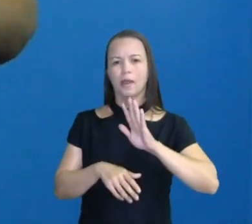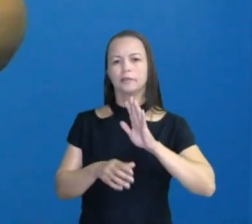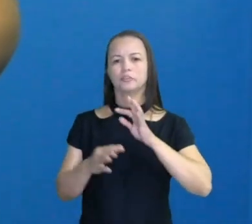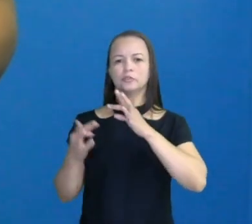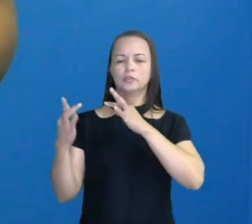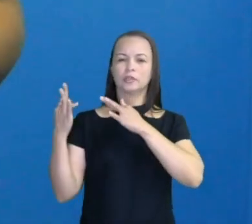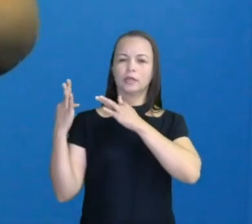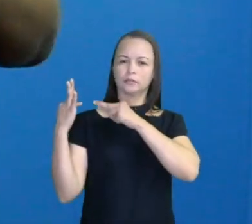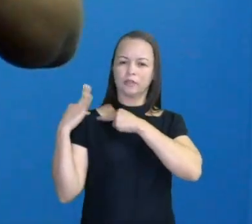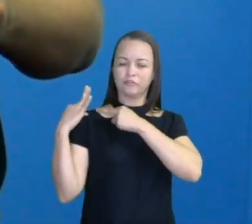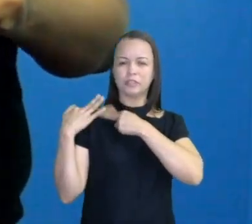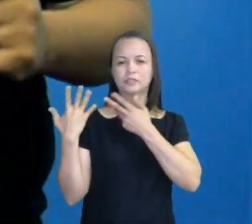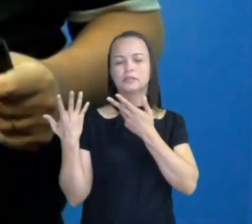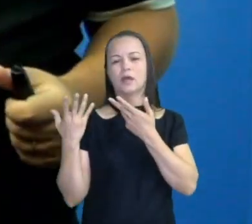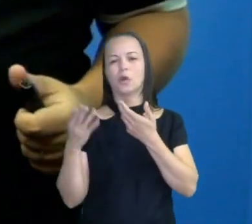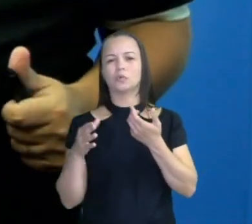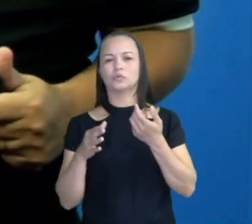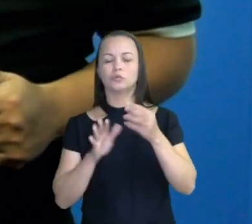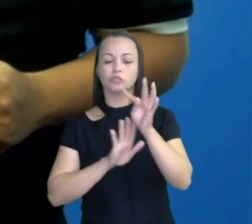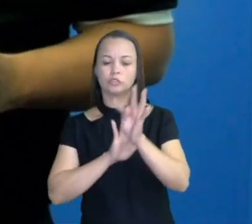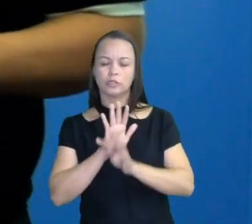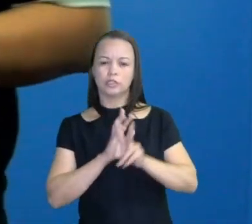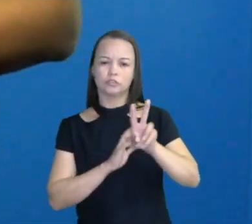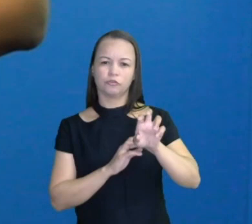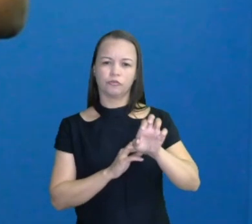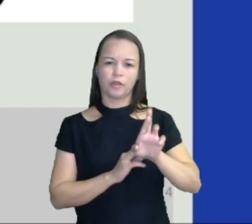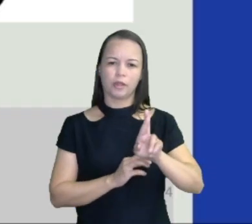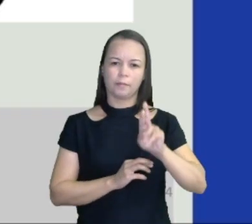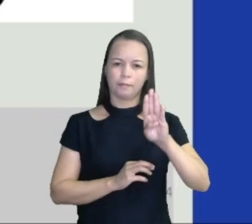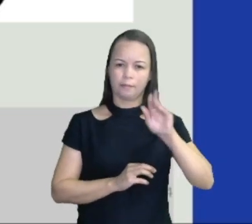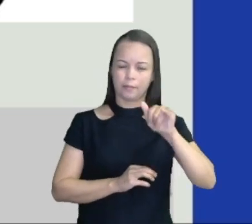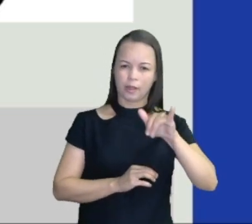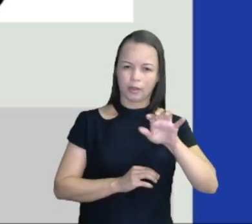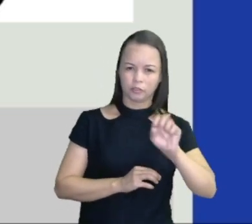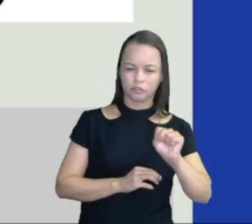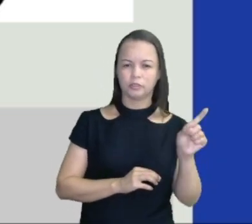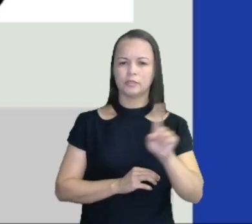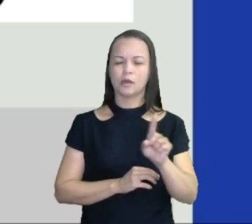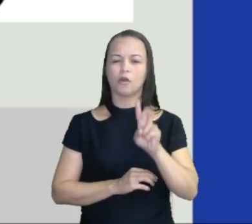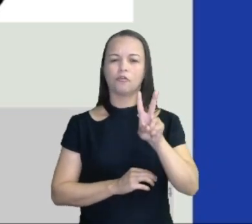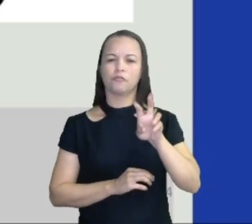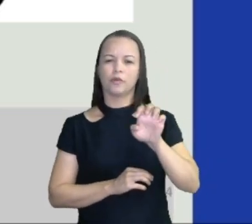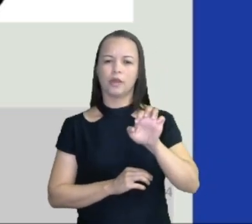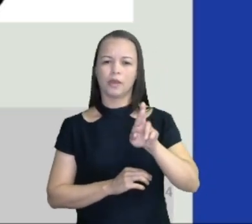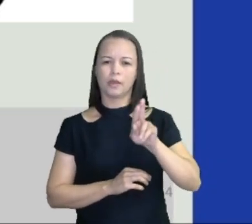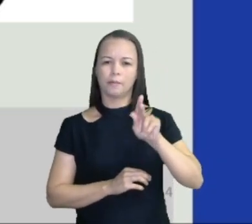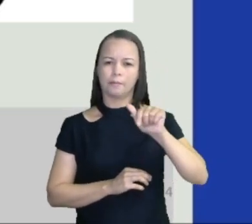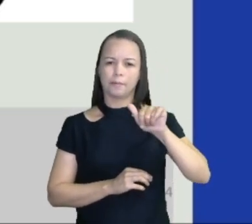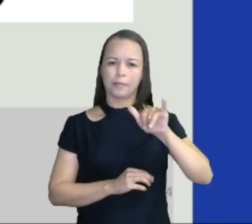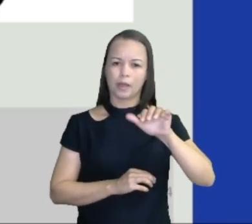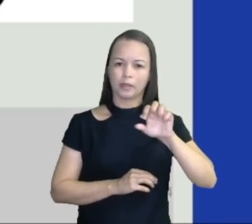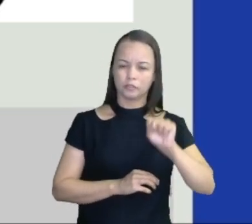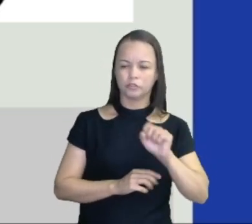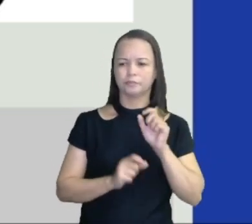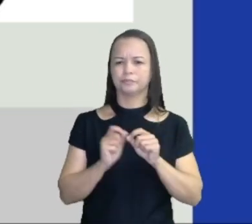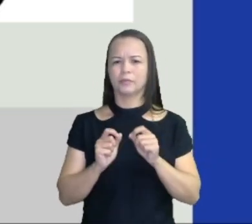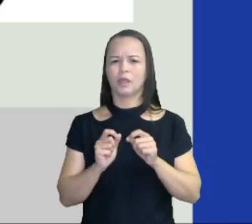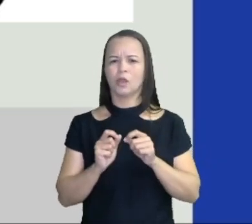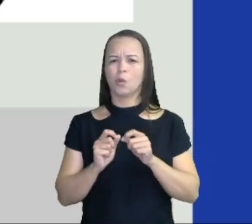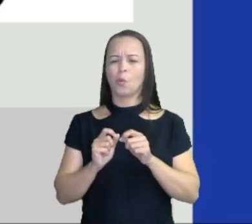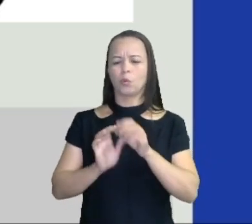textos verbais e não verbais. Bota na tela. Os textos de linguagem verbal